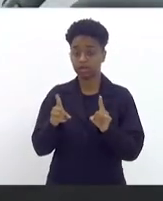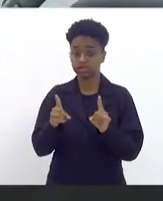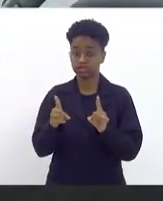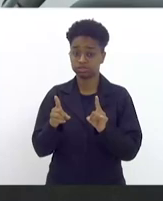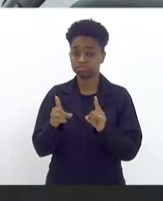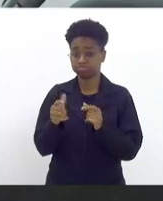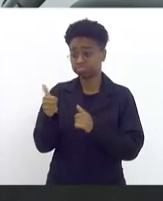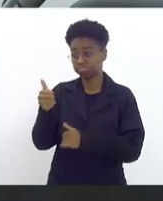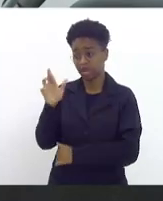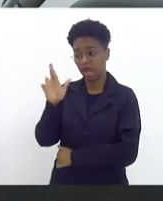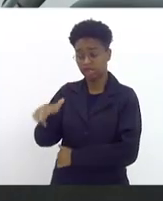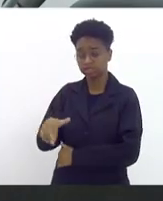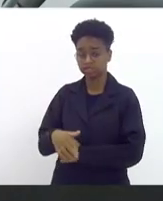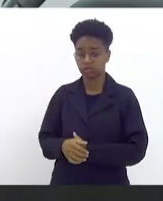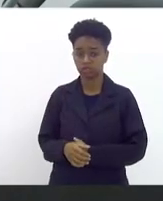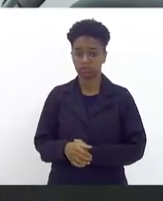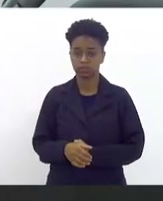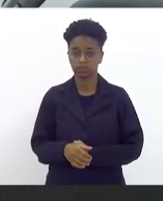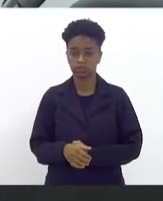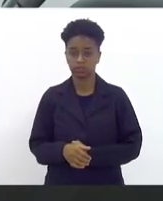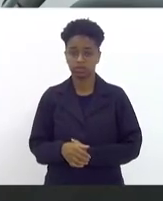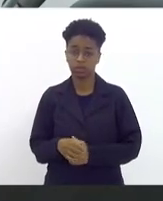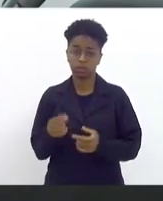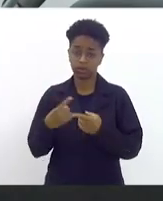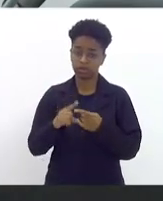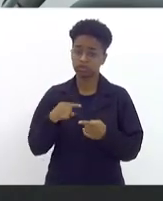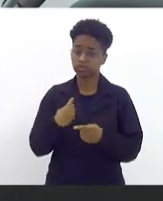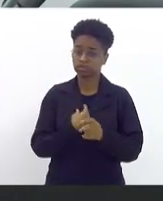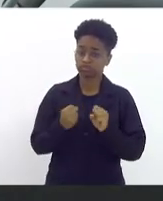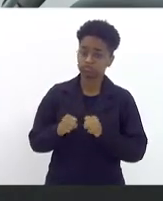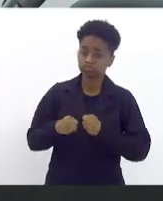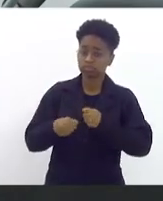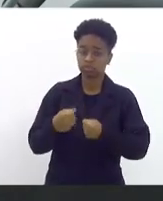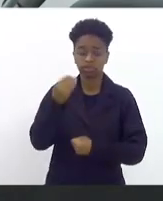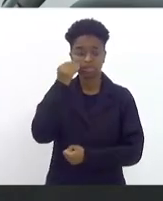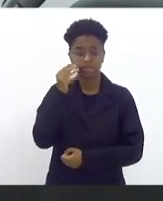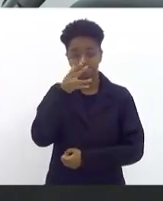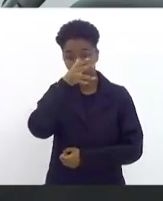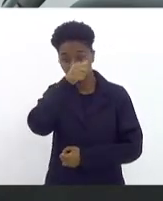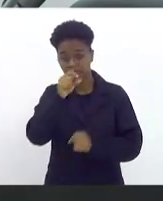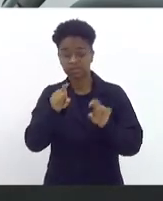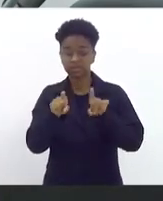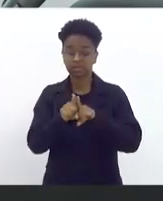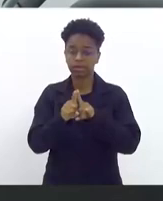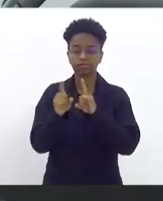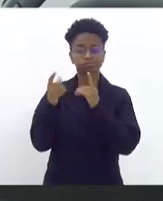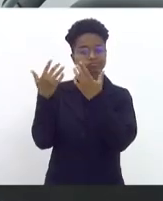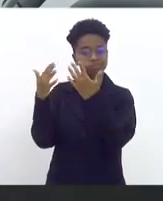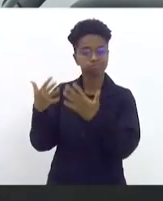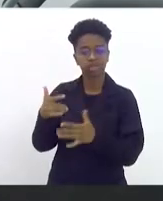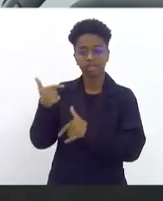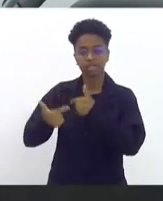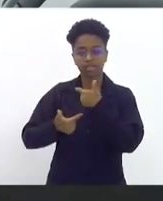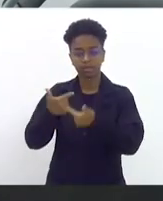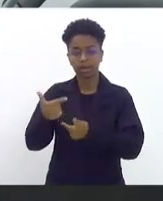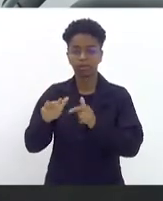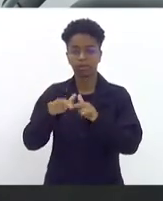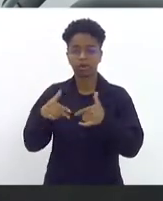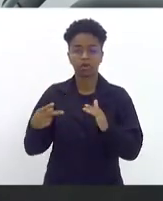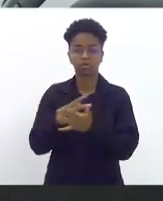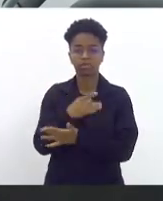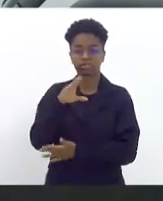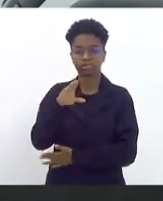excelência não só pelo pelo esforço nosso em salvar mas sobretudo de prestigiar um trabalho fruto de uma CPI